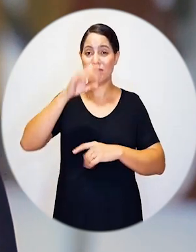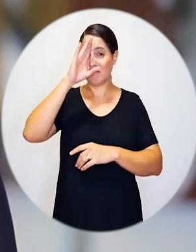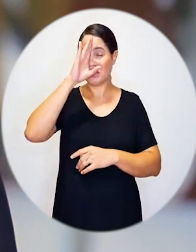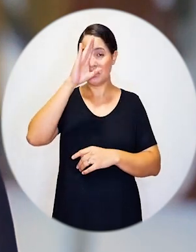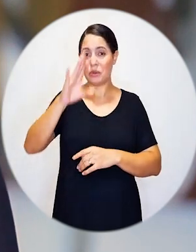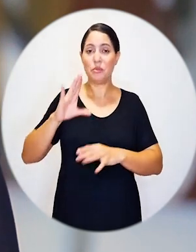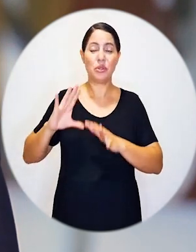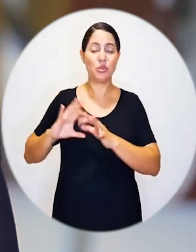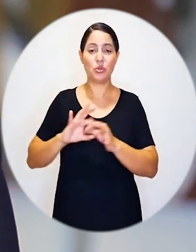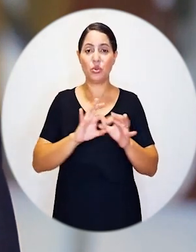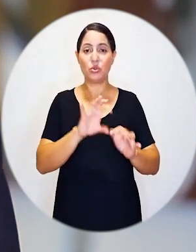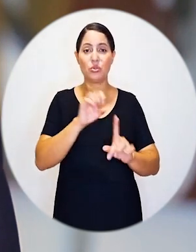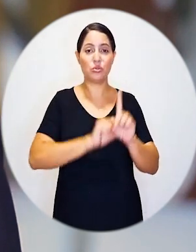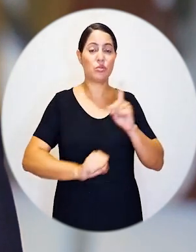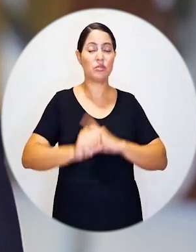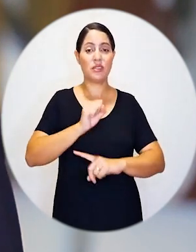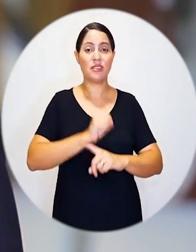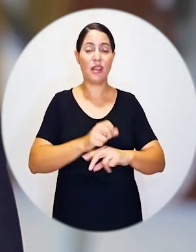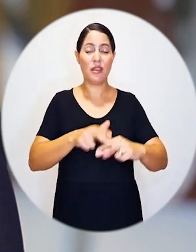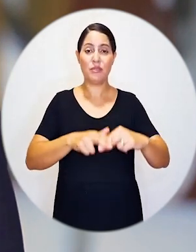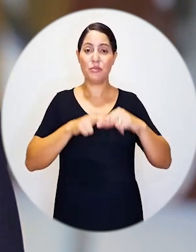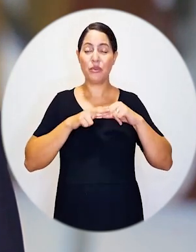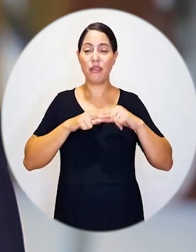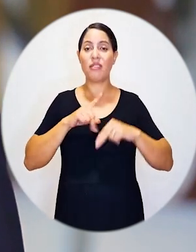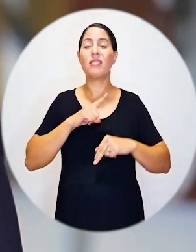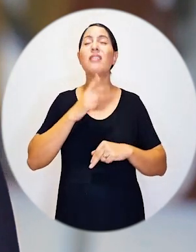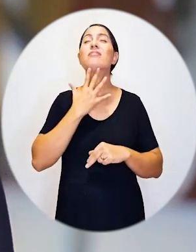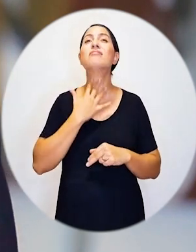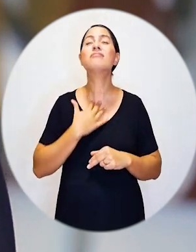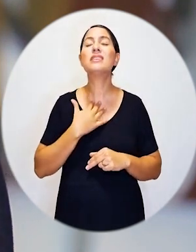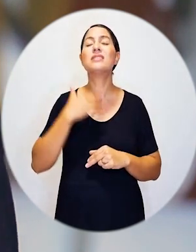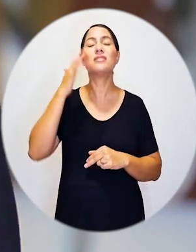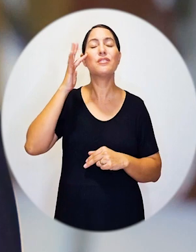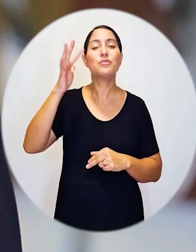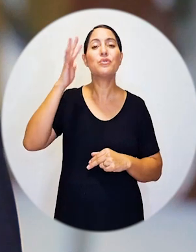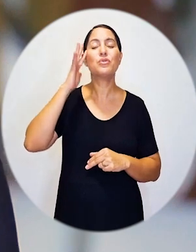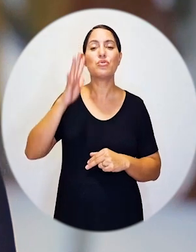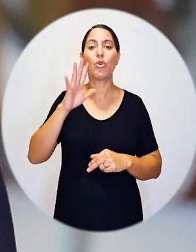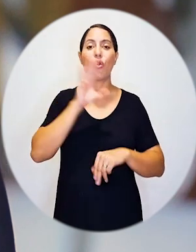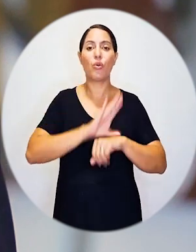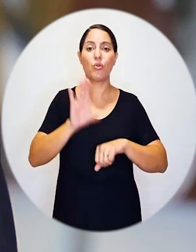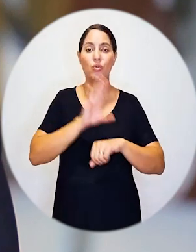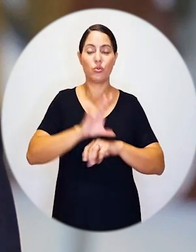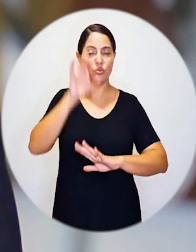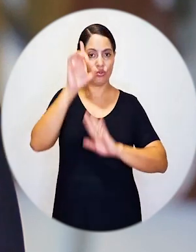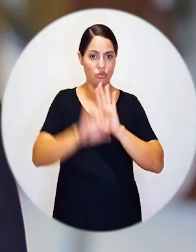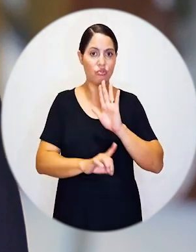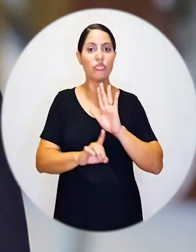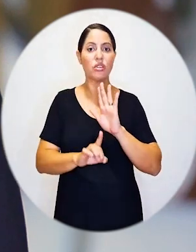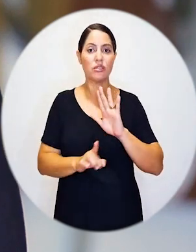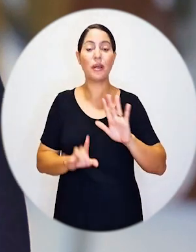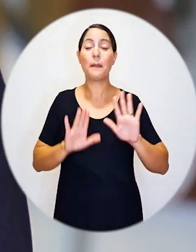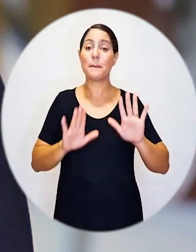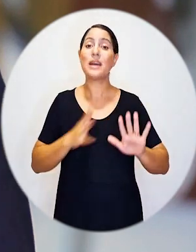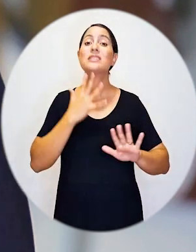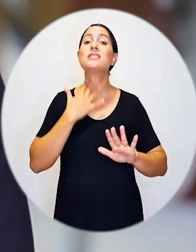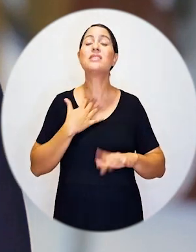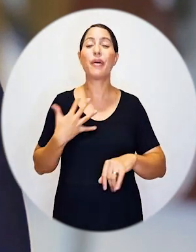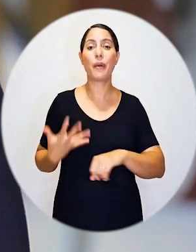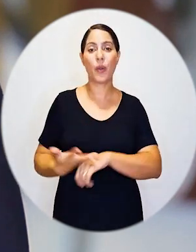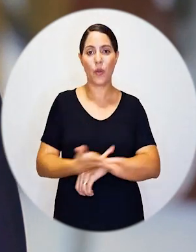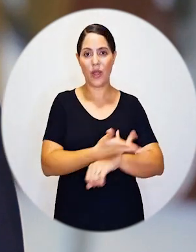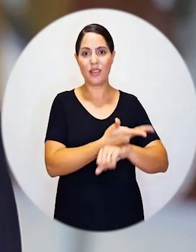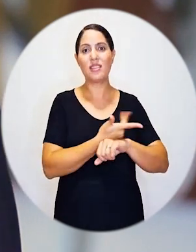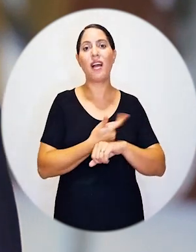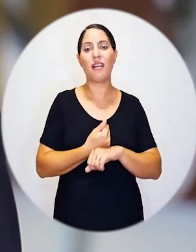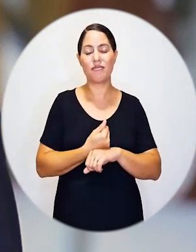de direito, especialmente da sociedade que empenha o sonho de fazer o curso de direito e fazer um curso de direito